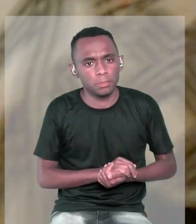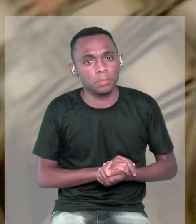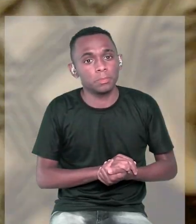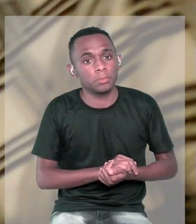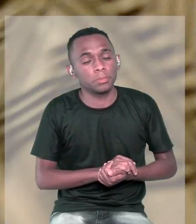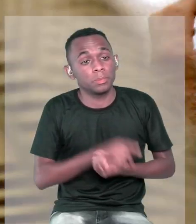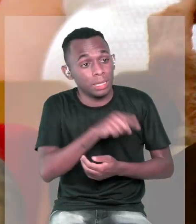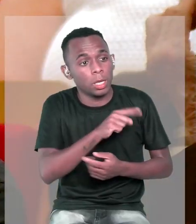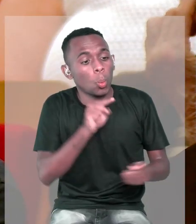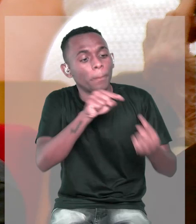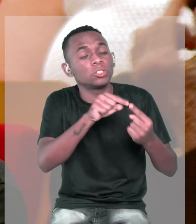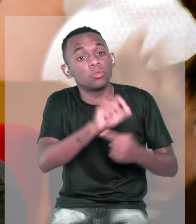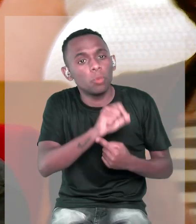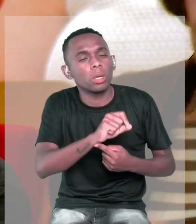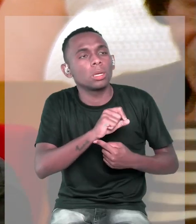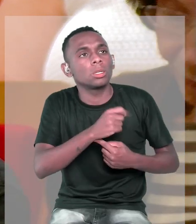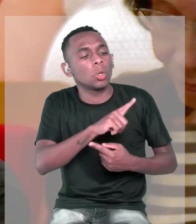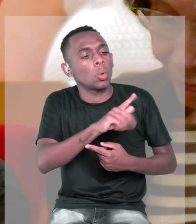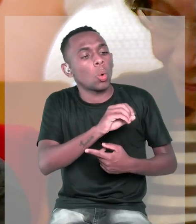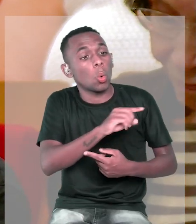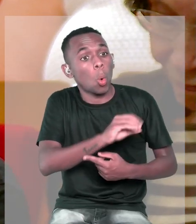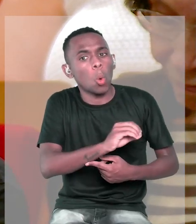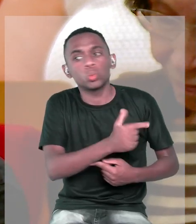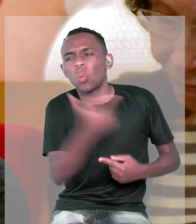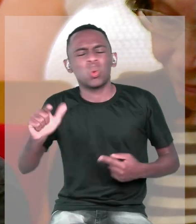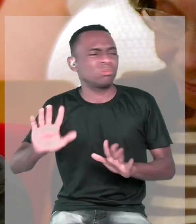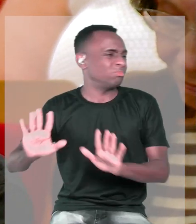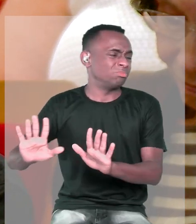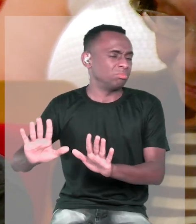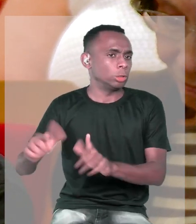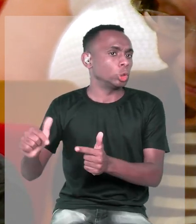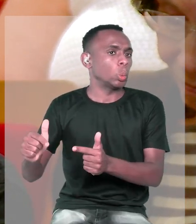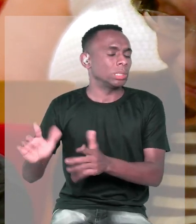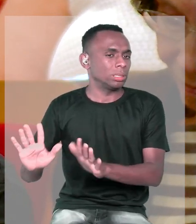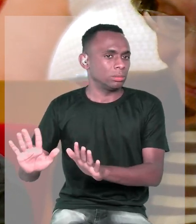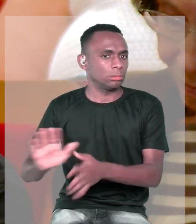e que essa ideia do gozo faz com que o outro não exista.